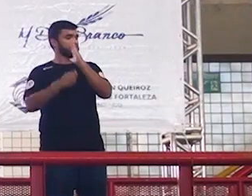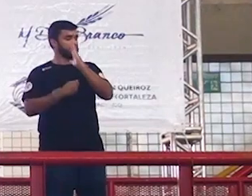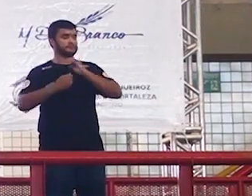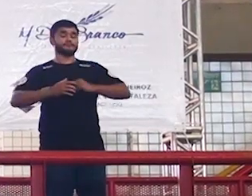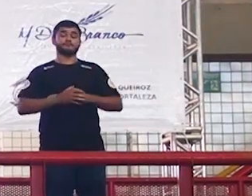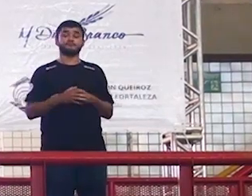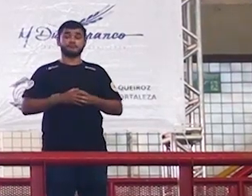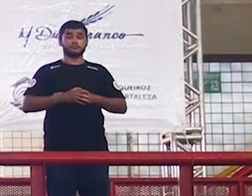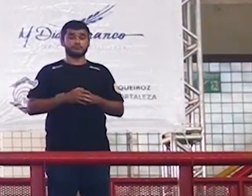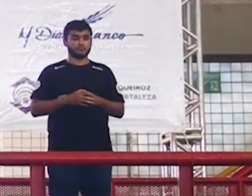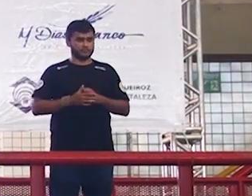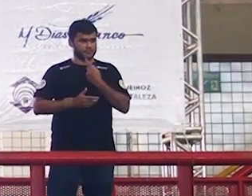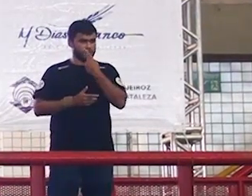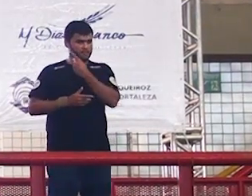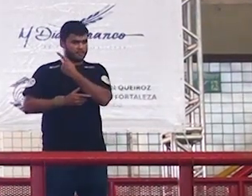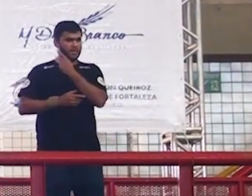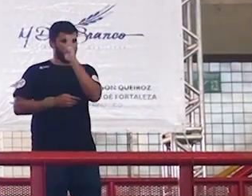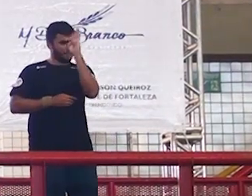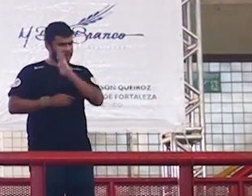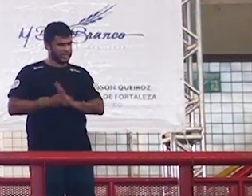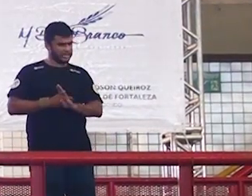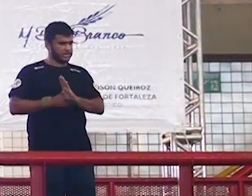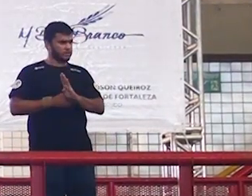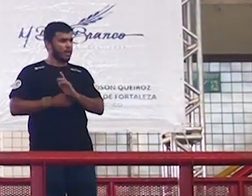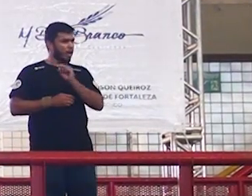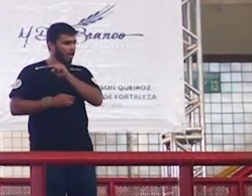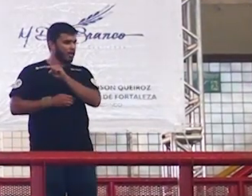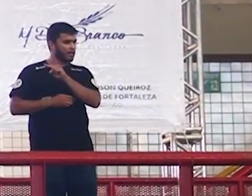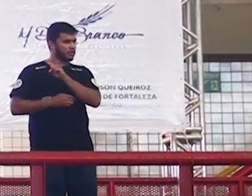2, essa vida necessariamente é do brasileiro?